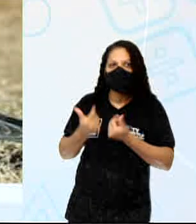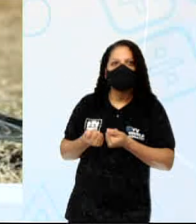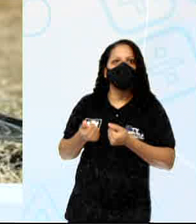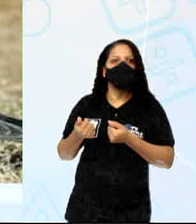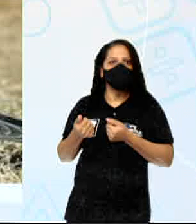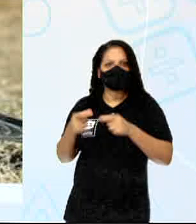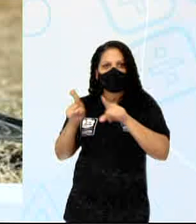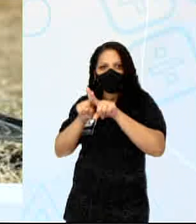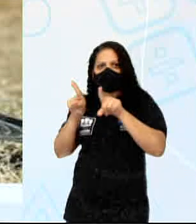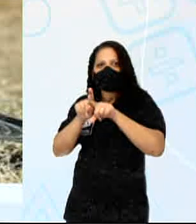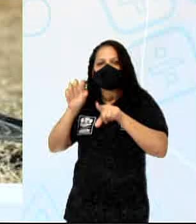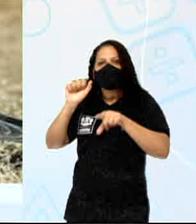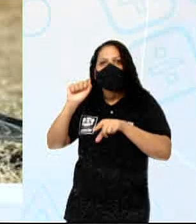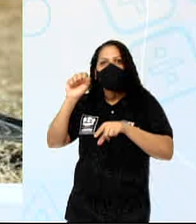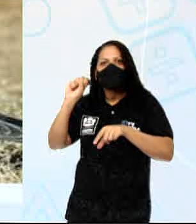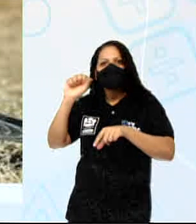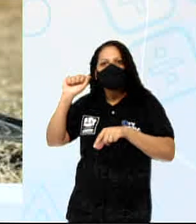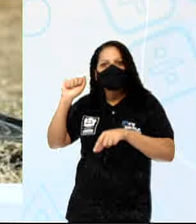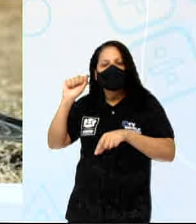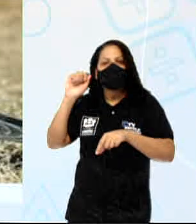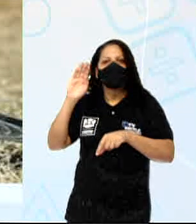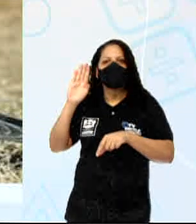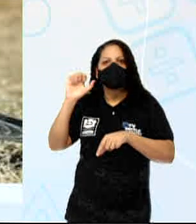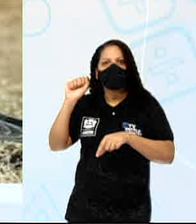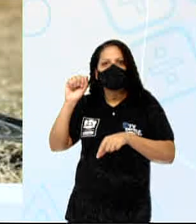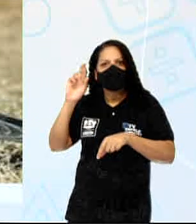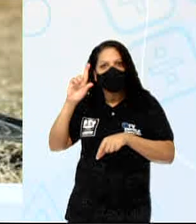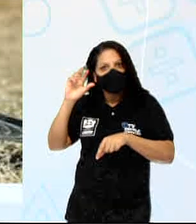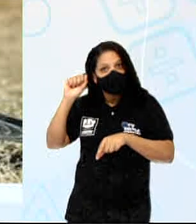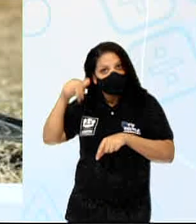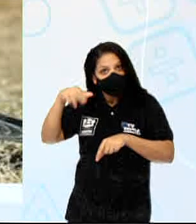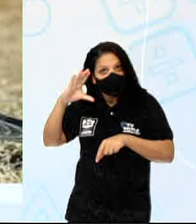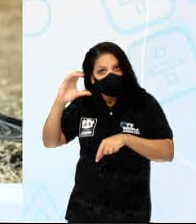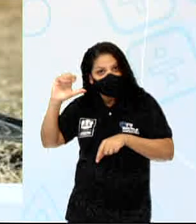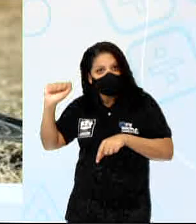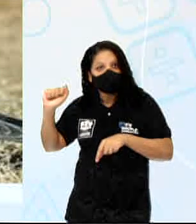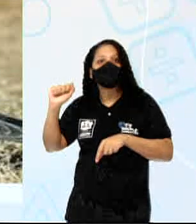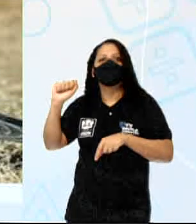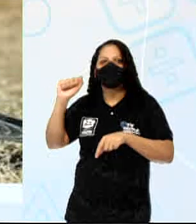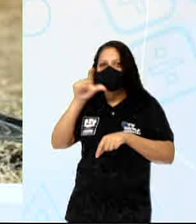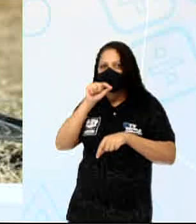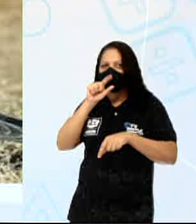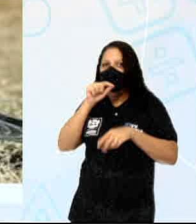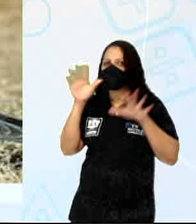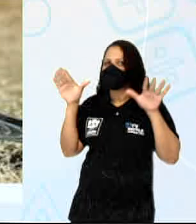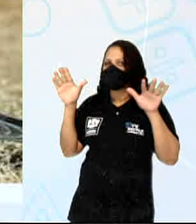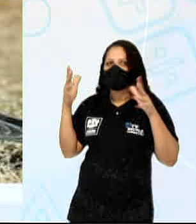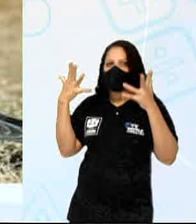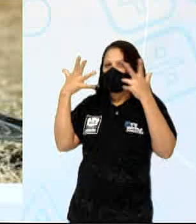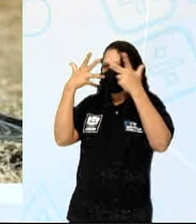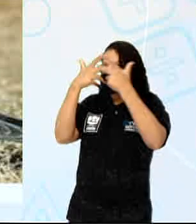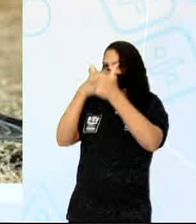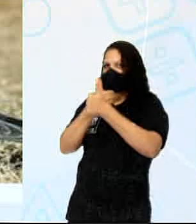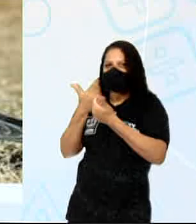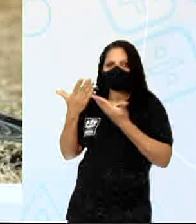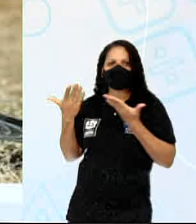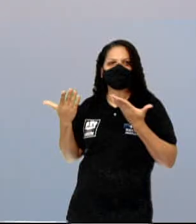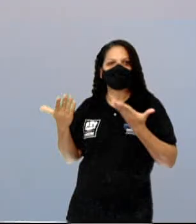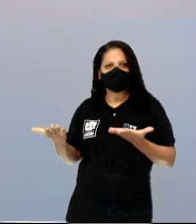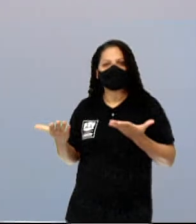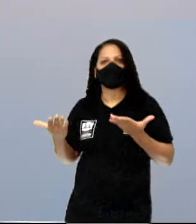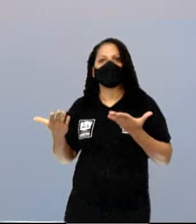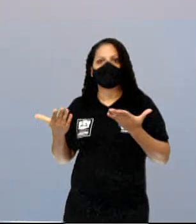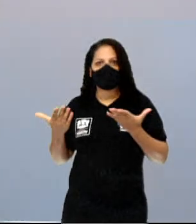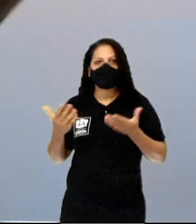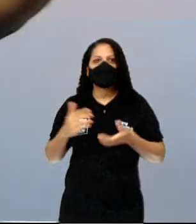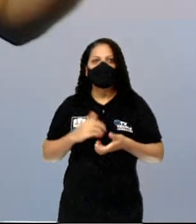música de Luiz Gonzaga, símbolo do sertão. Então conheça mais sobre essa vegetação, sobre esse domínio